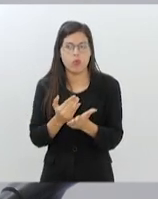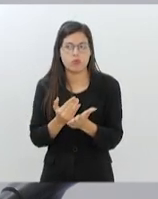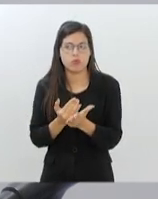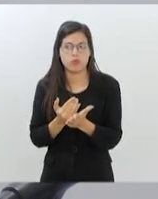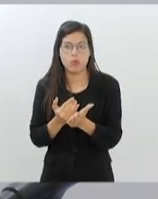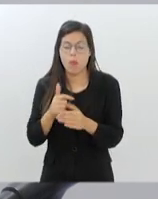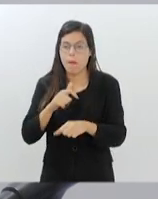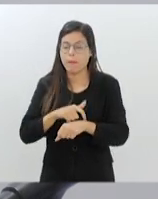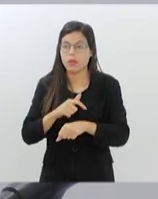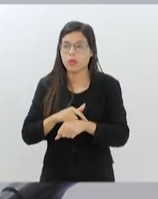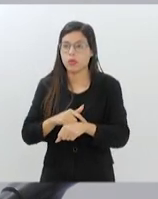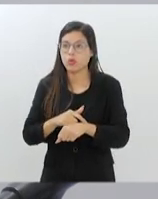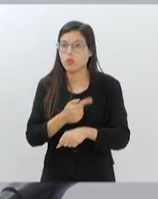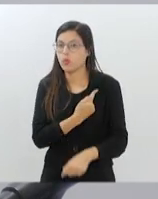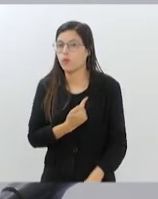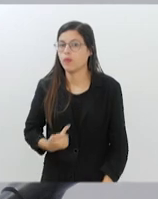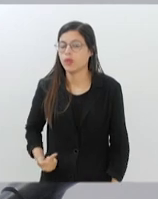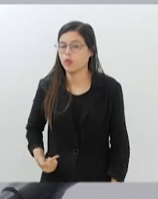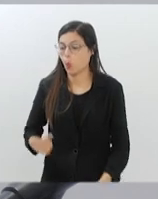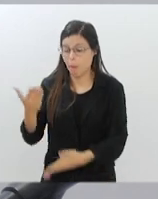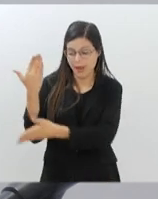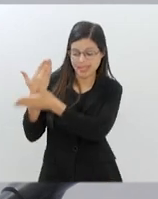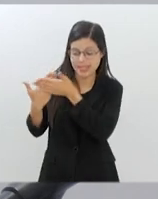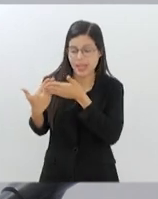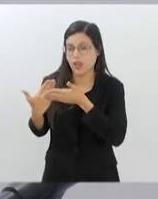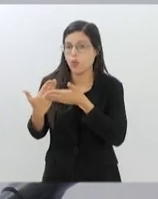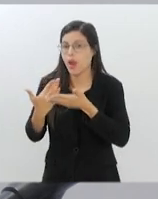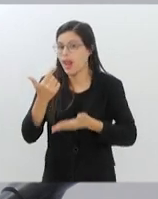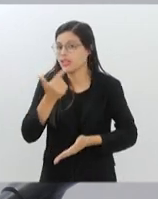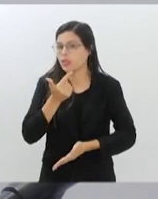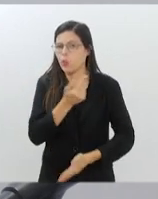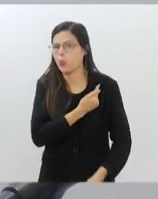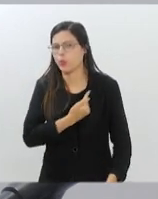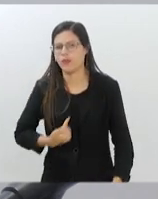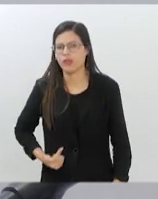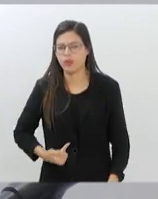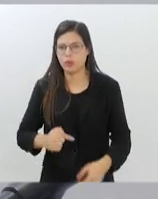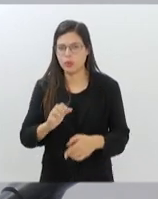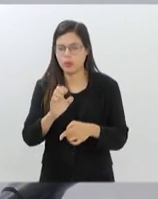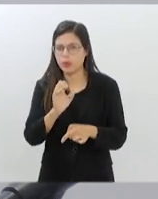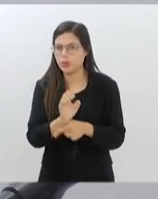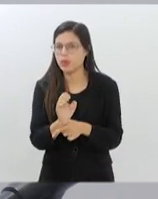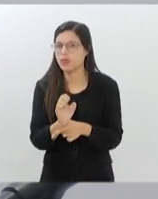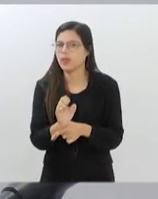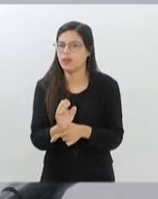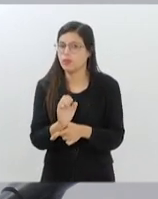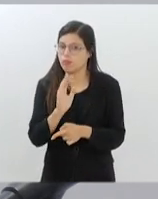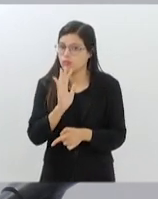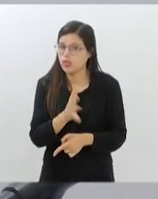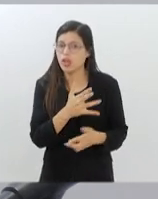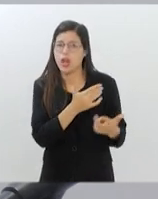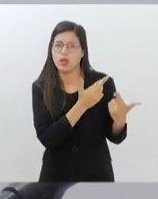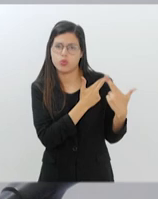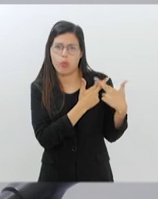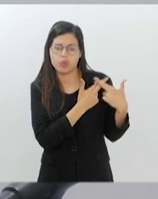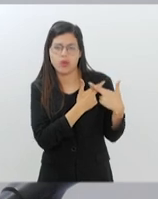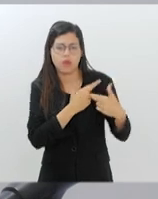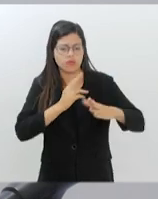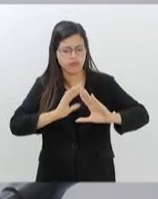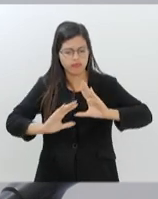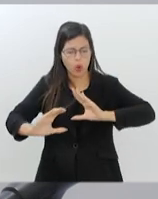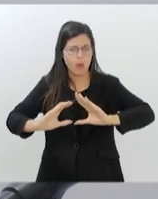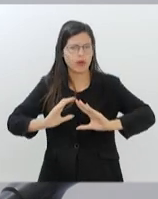Governador era vice-governador do Estado O senhor já respondia por um dos pilares da comunicação o senhor quer que